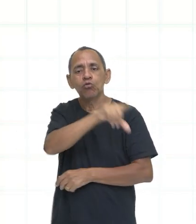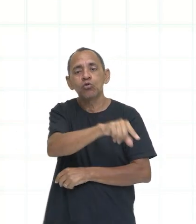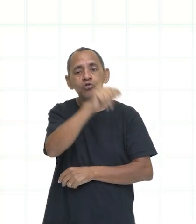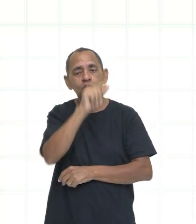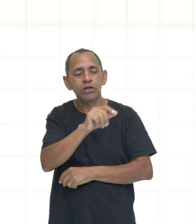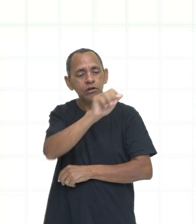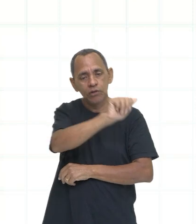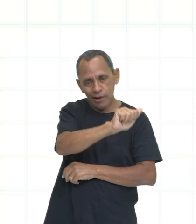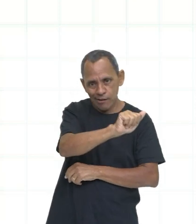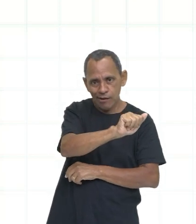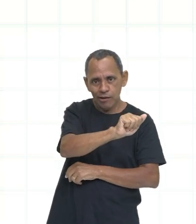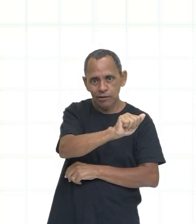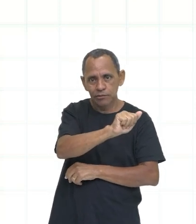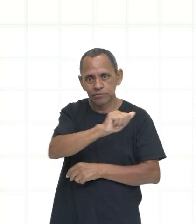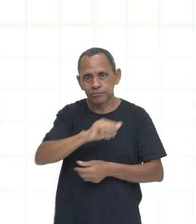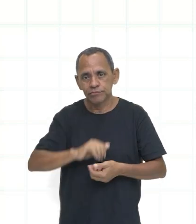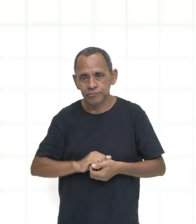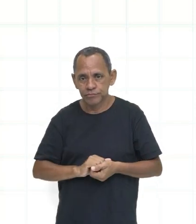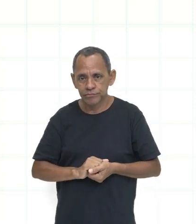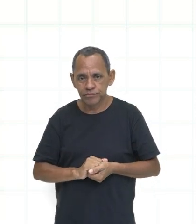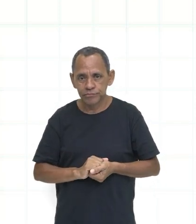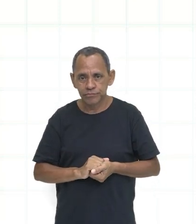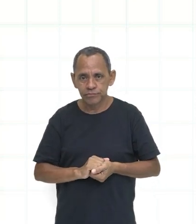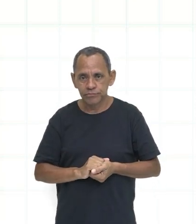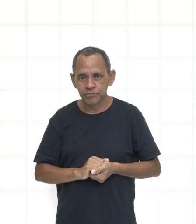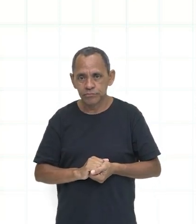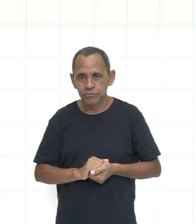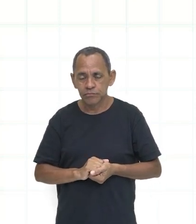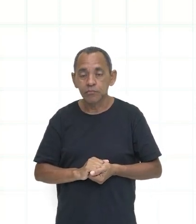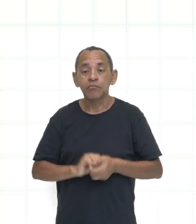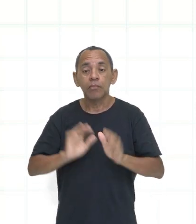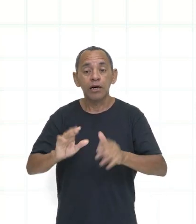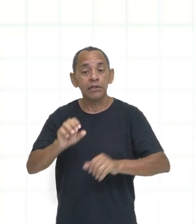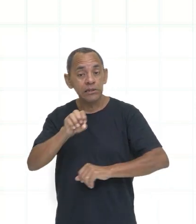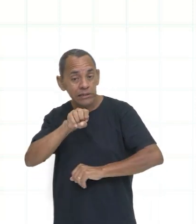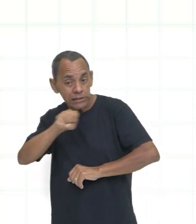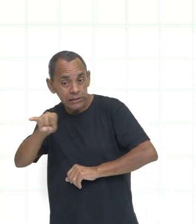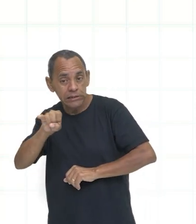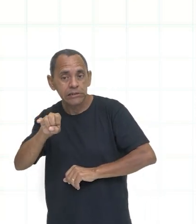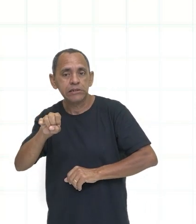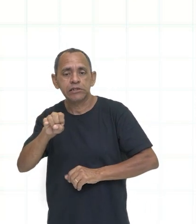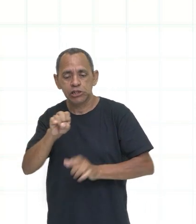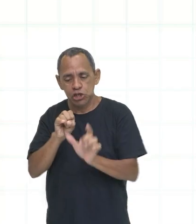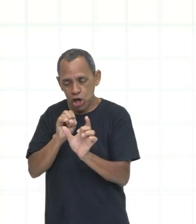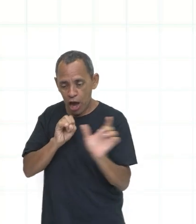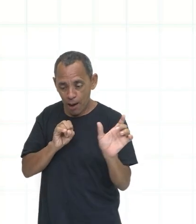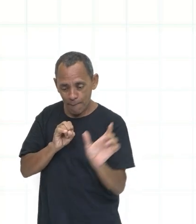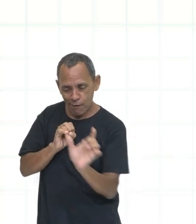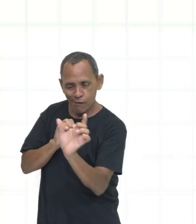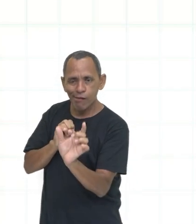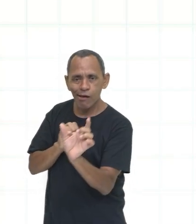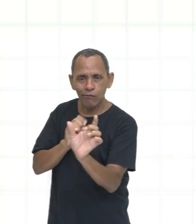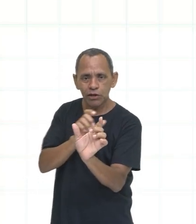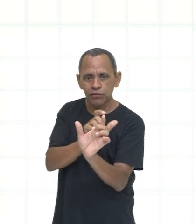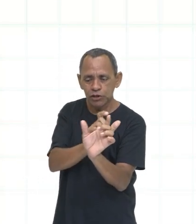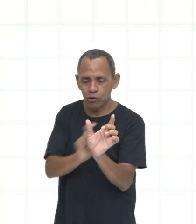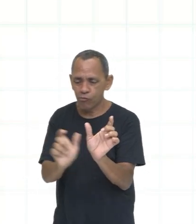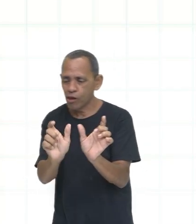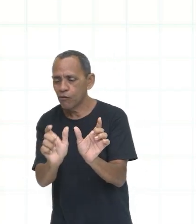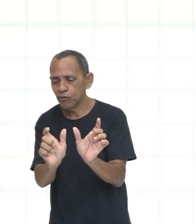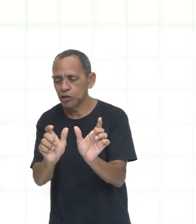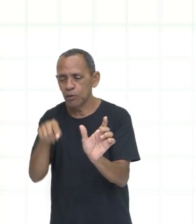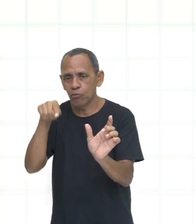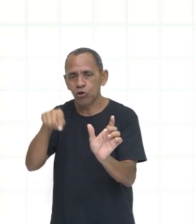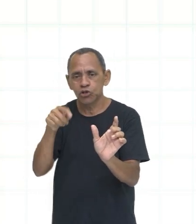a, ou a. Já se a palavra na sequência tiver som de vogal, iniciar com som de vogal, eu vou optar